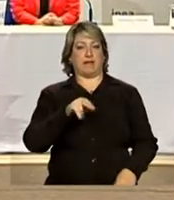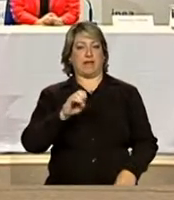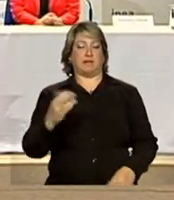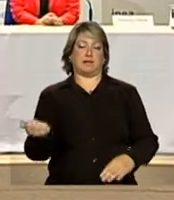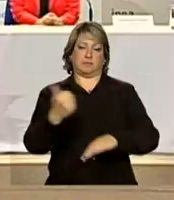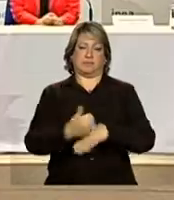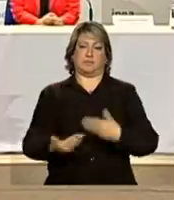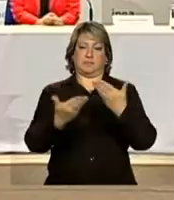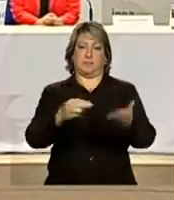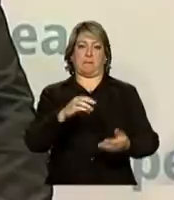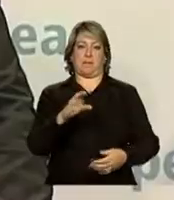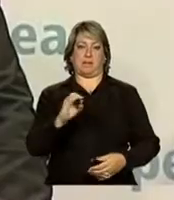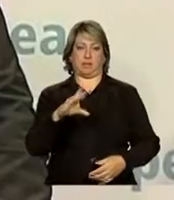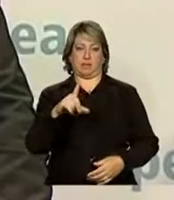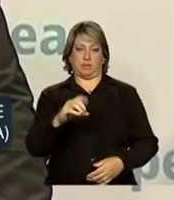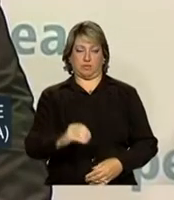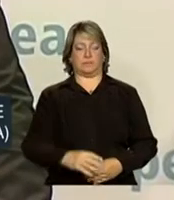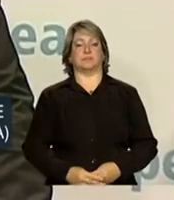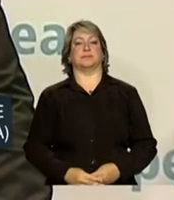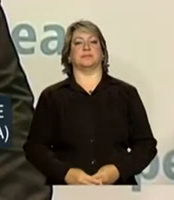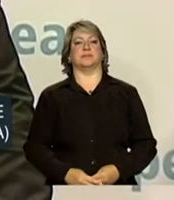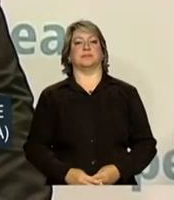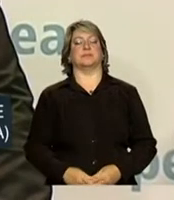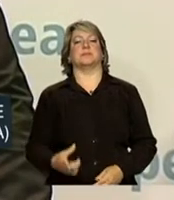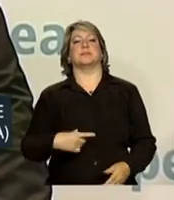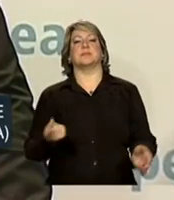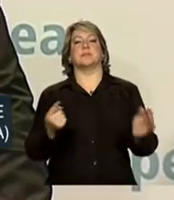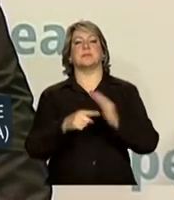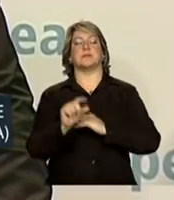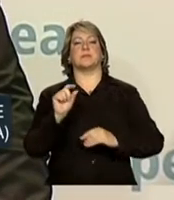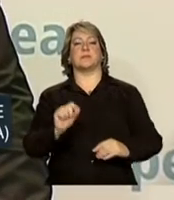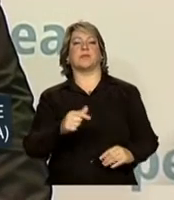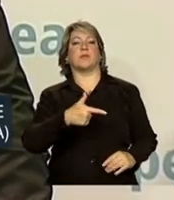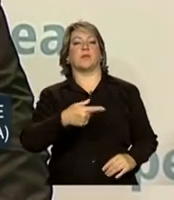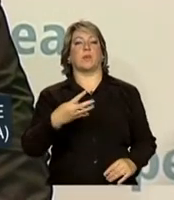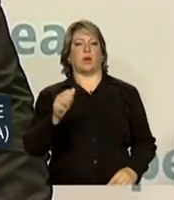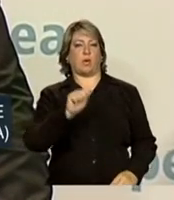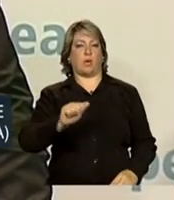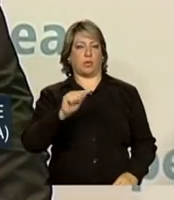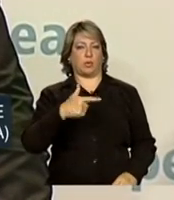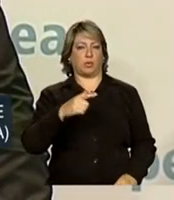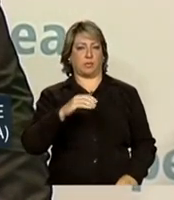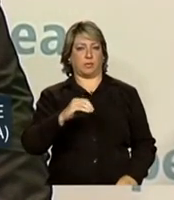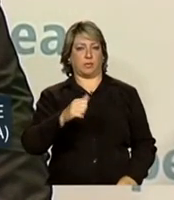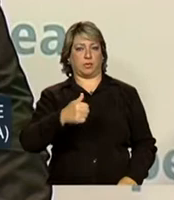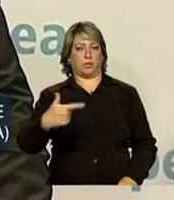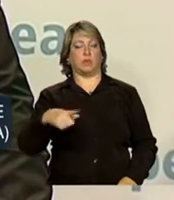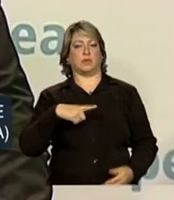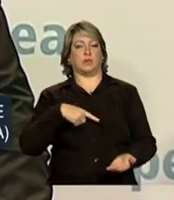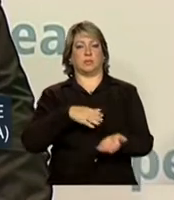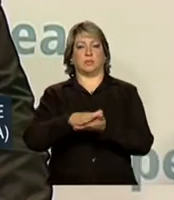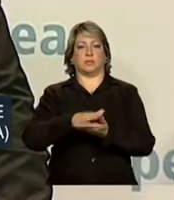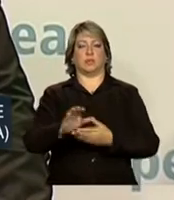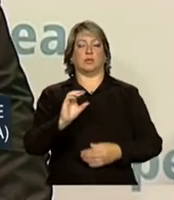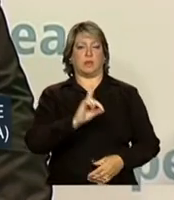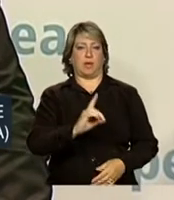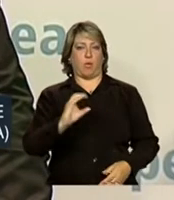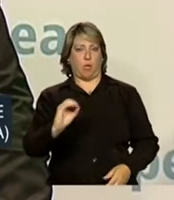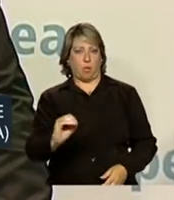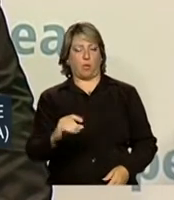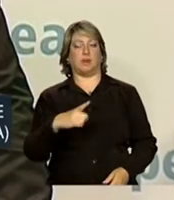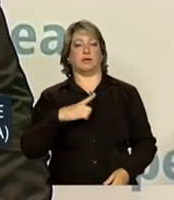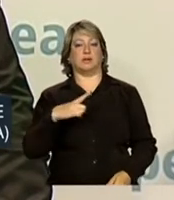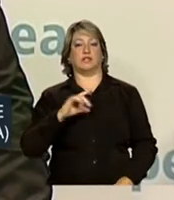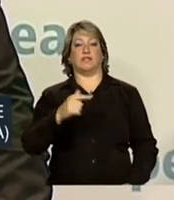Correa. 694, de 24 de agosto de 2012, publicada no Diário Oficial da União, de